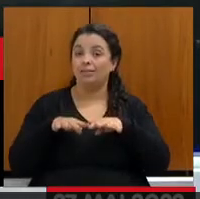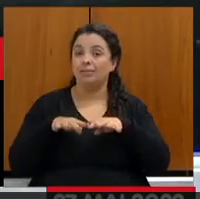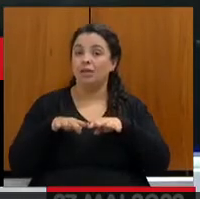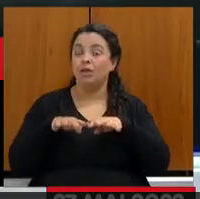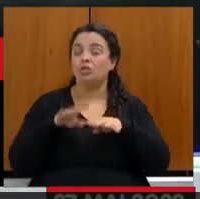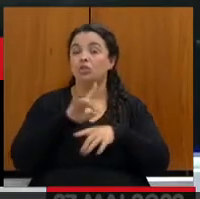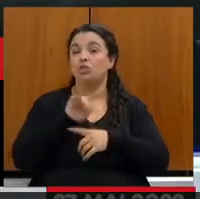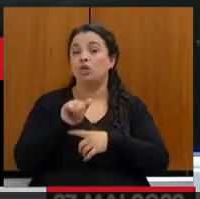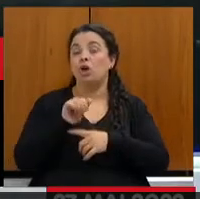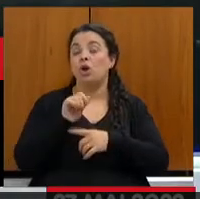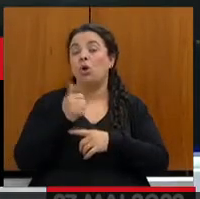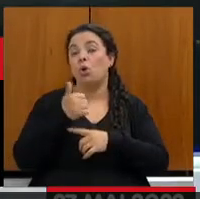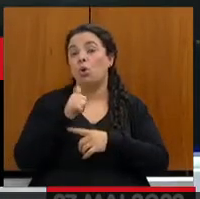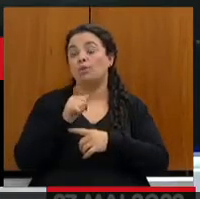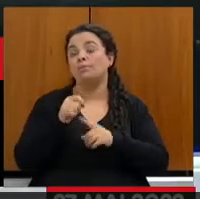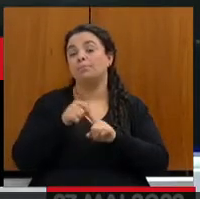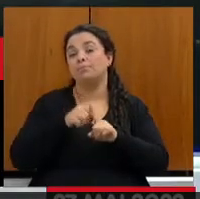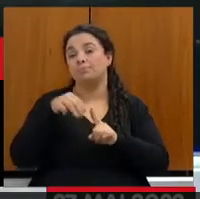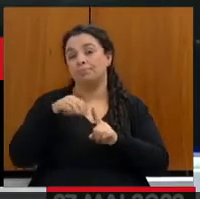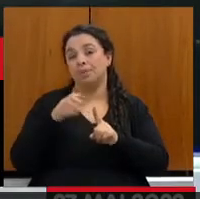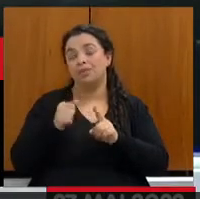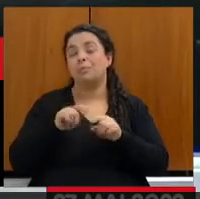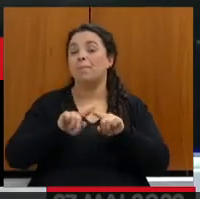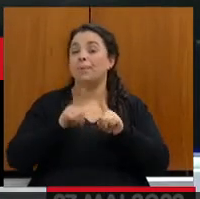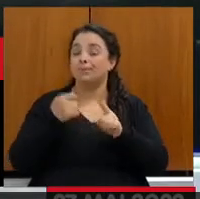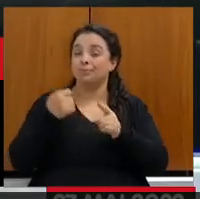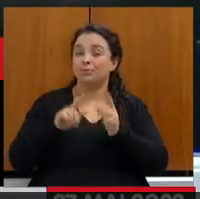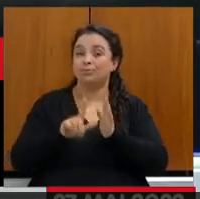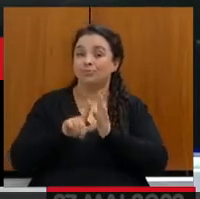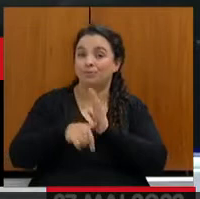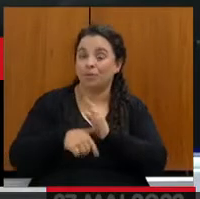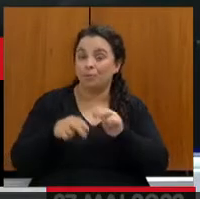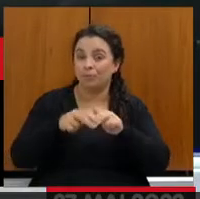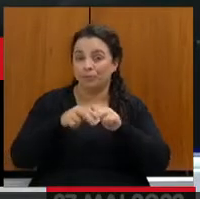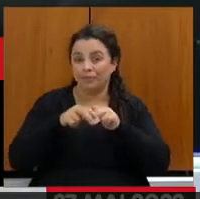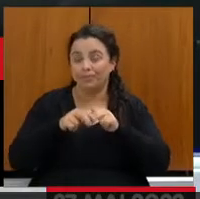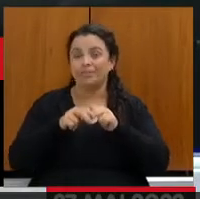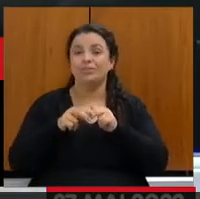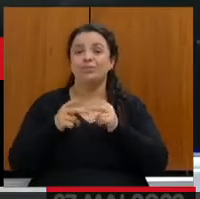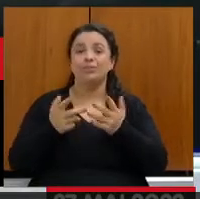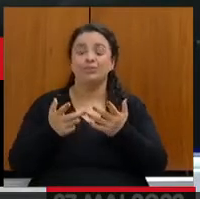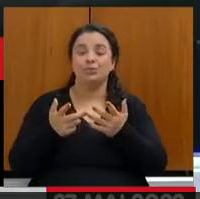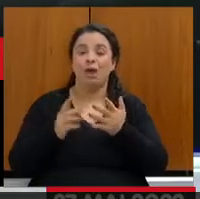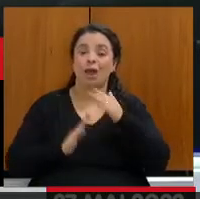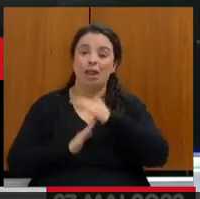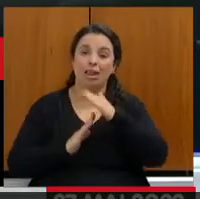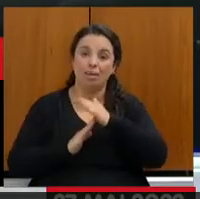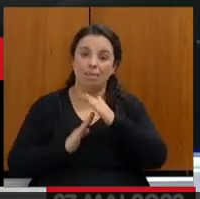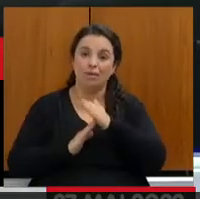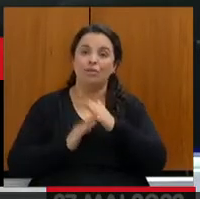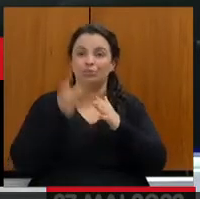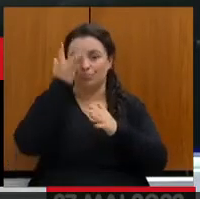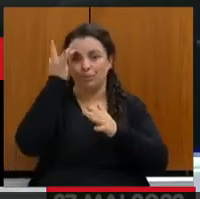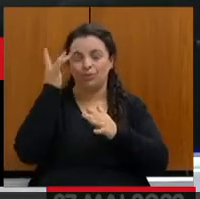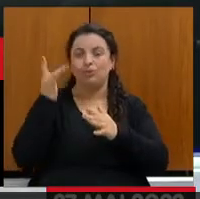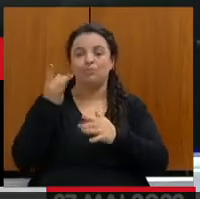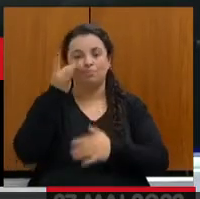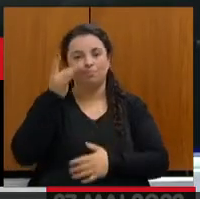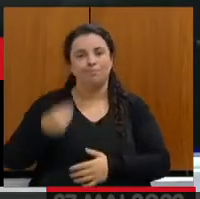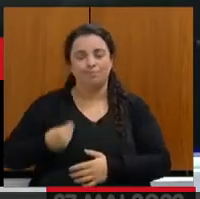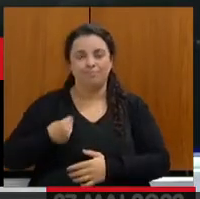Março mas teve que ser remarcada para hoje em função das restrições de de público impostos aqui pela anemia